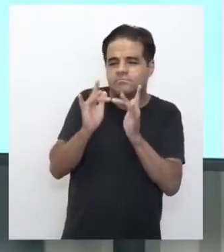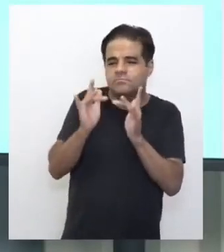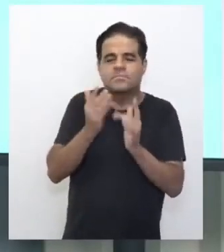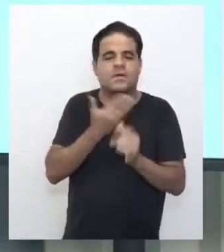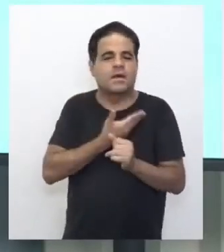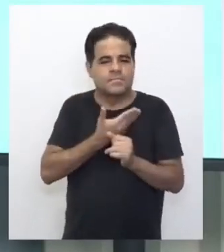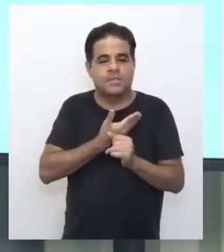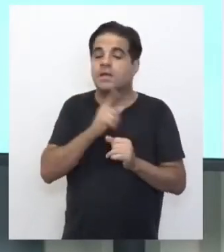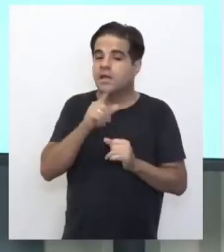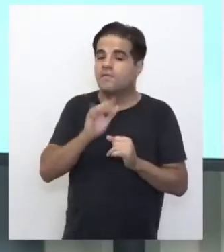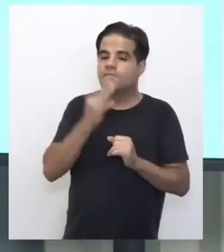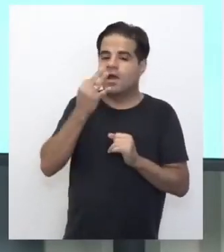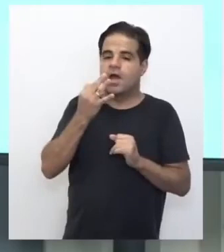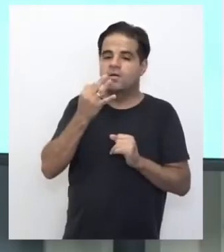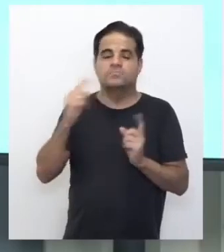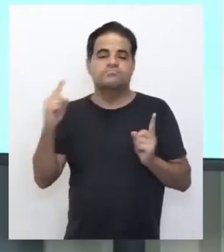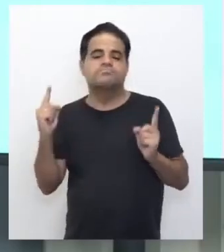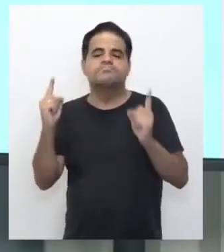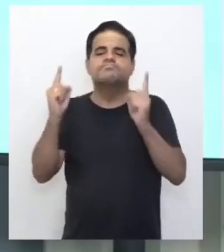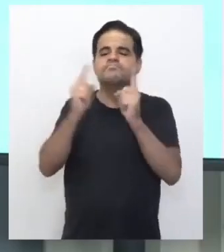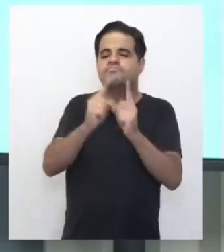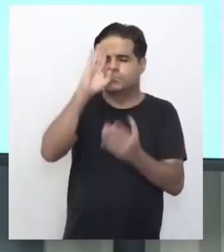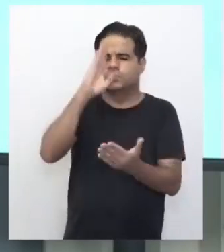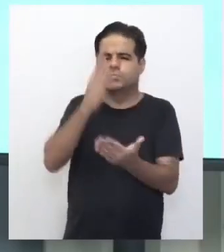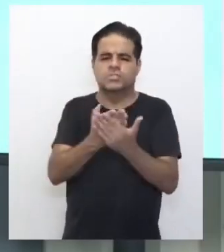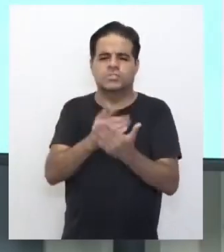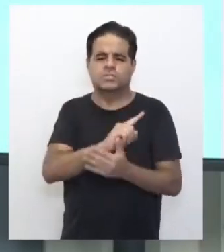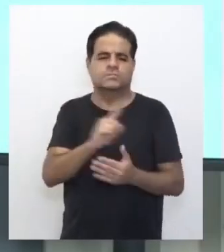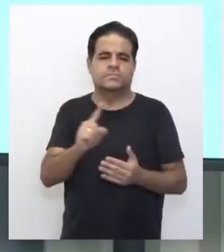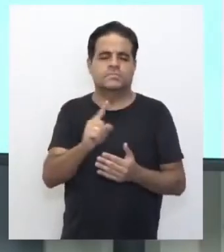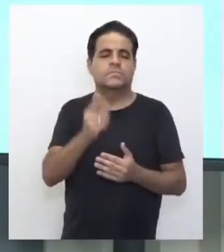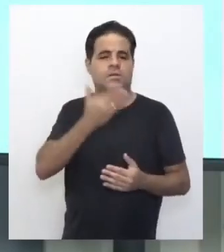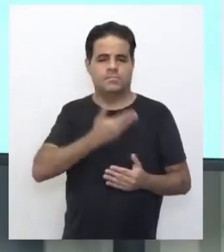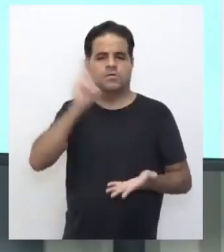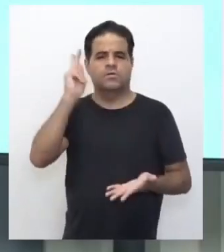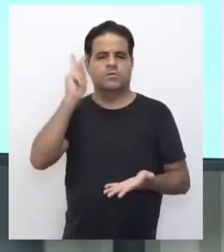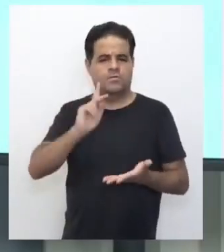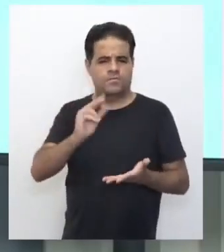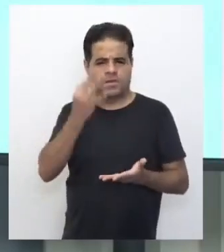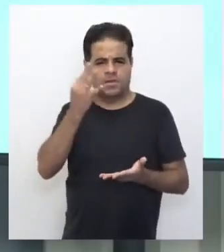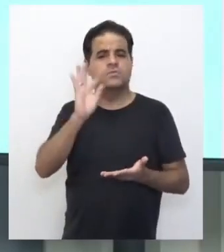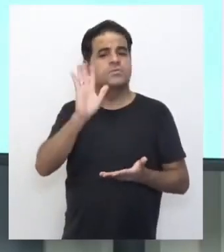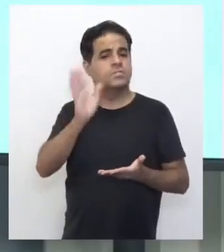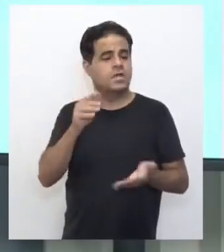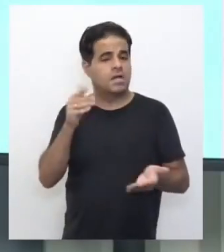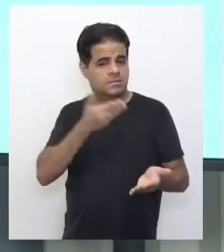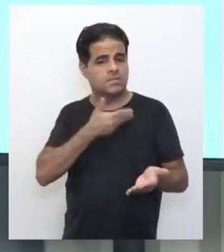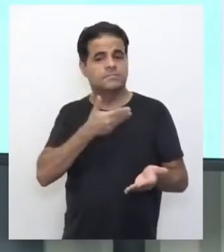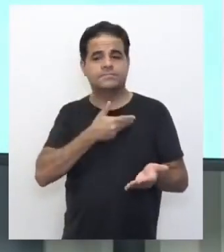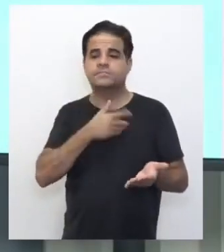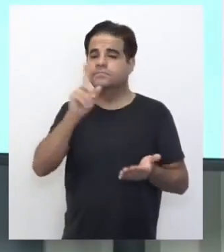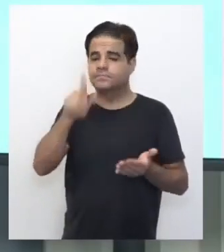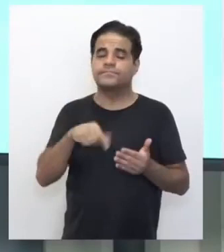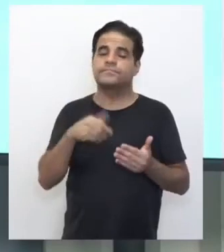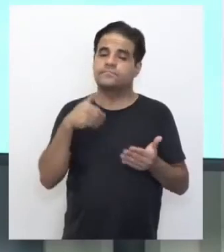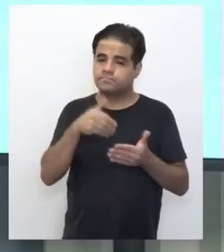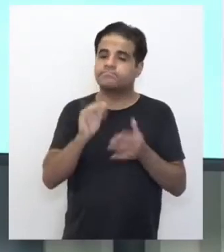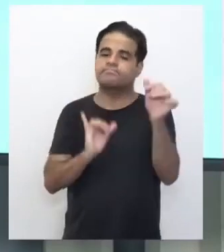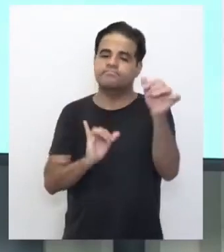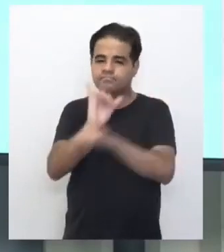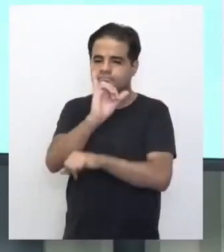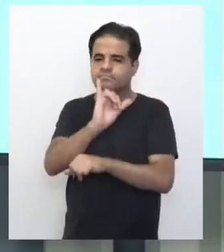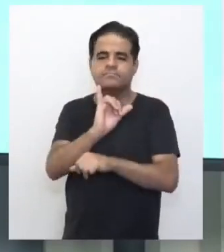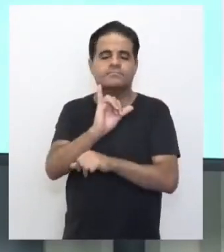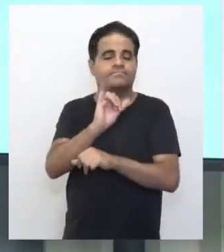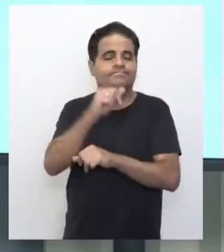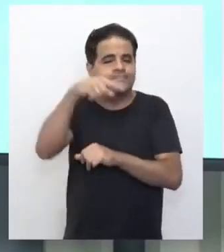falso amigo, ele se coloca como amigo, mas não acredita nele. Já o amigo falso, a gente pode dizer que é aquele que já é seu amigo, mas ele está te traindo e você foi